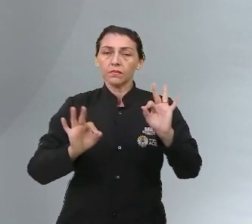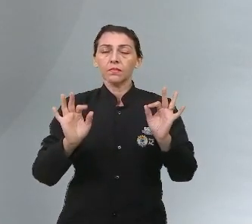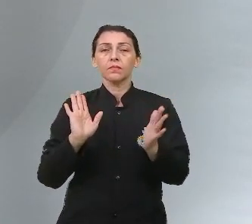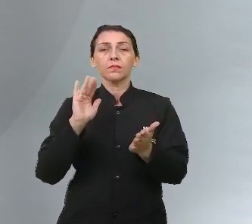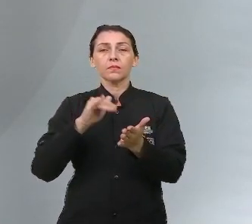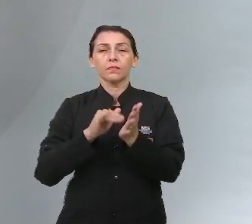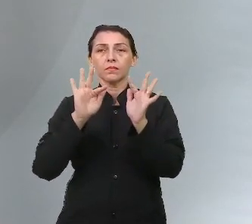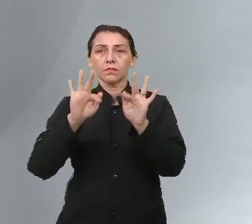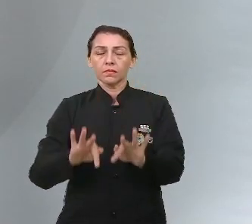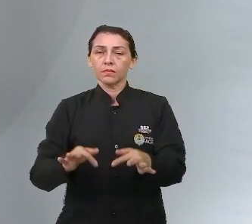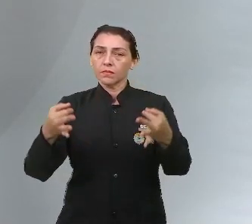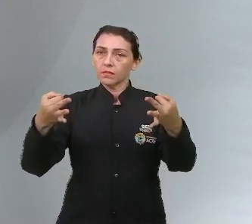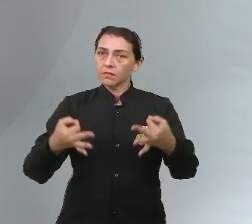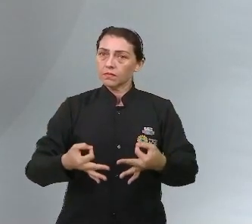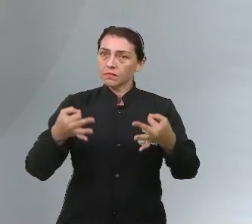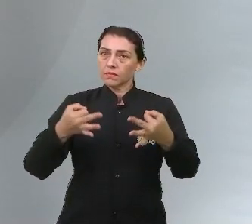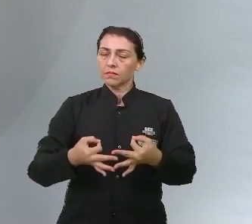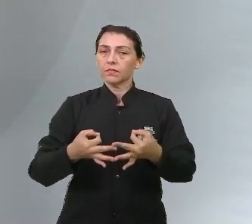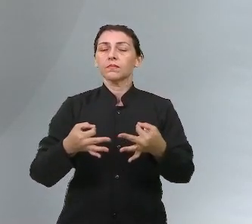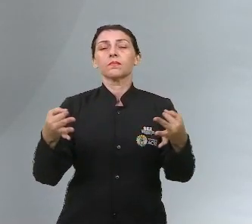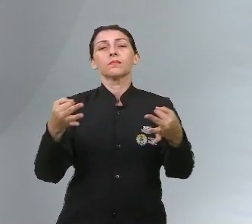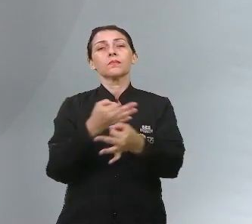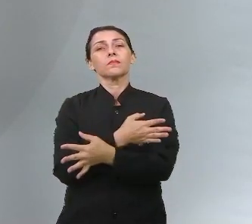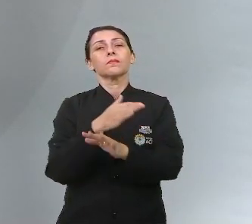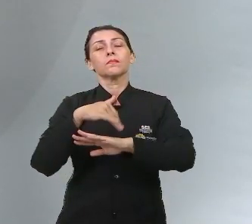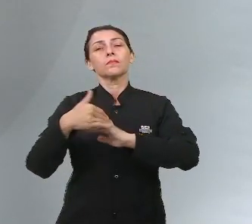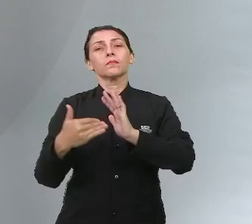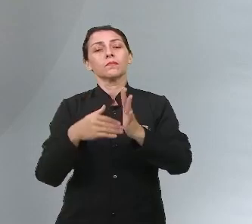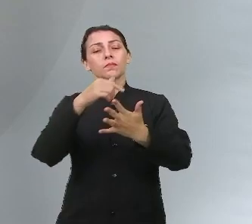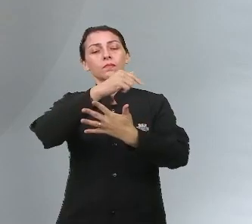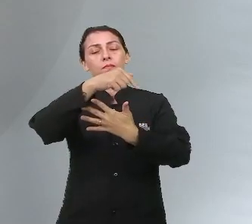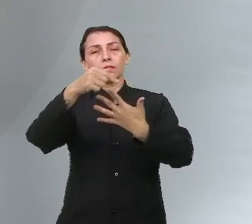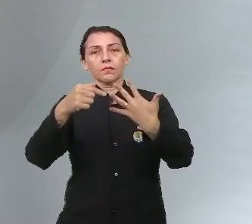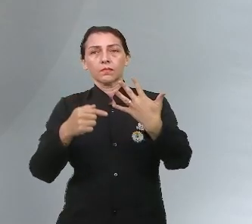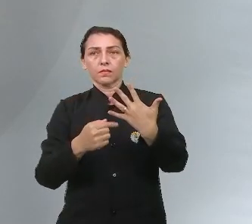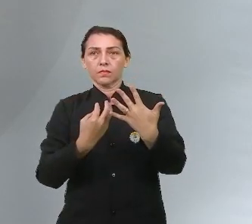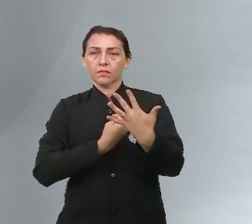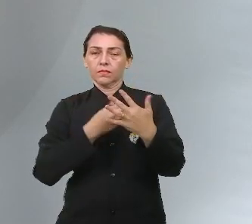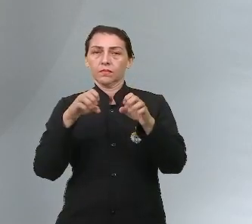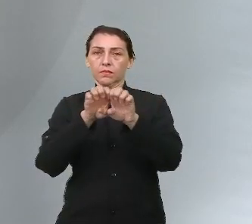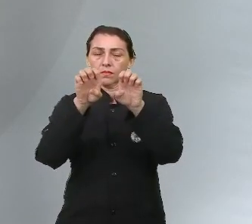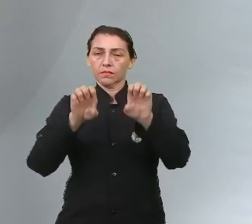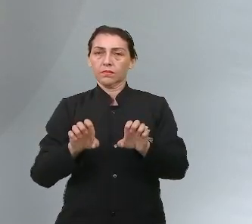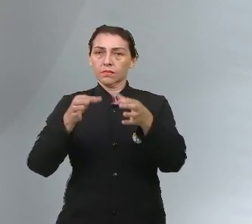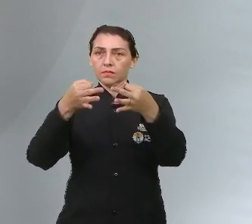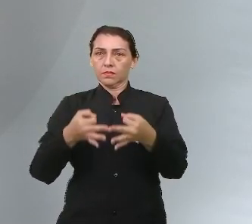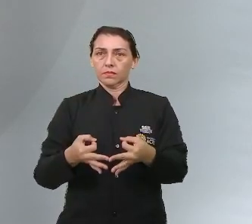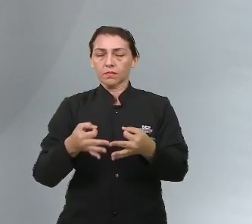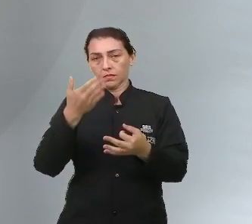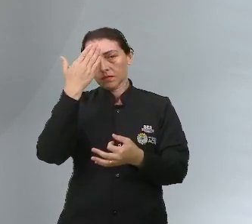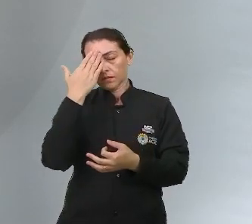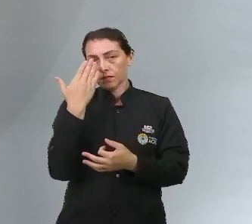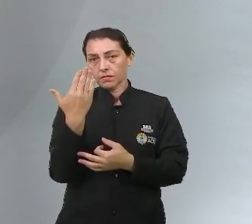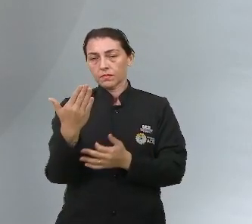conclusão perfeita, completa, com todos os elementos e com a estrutura adequada.